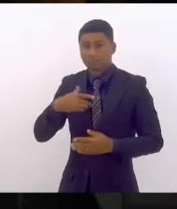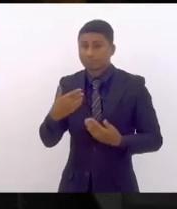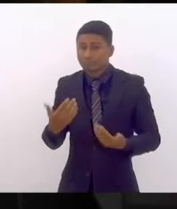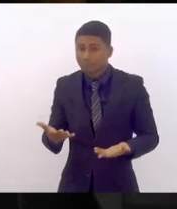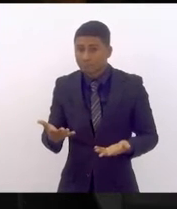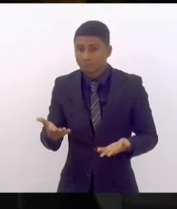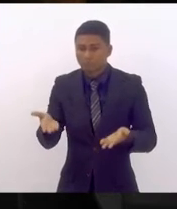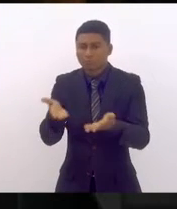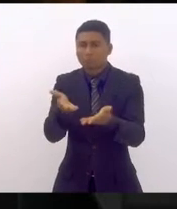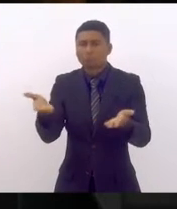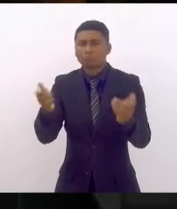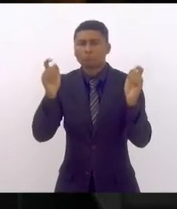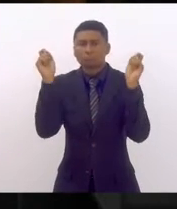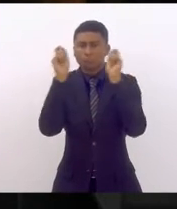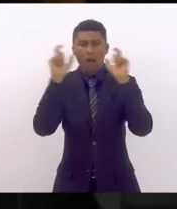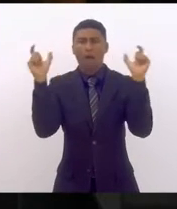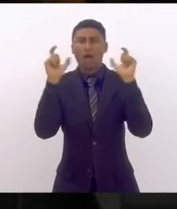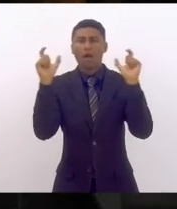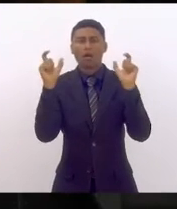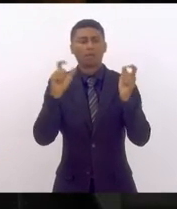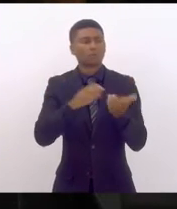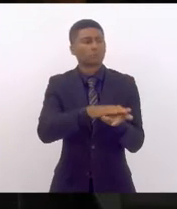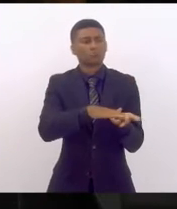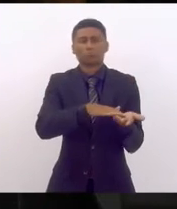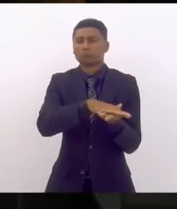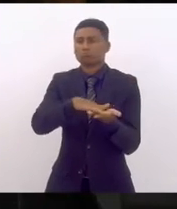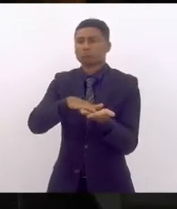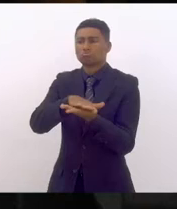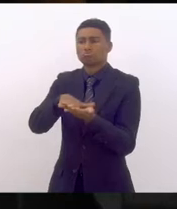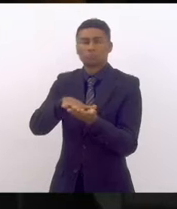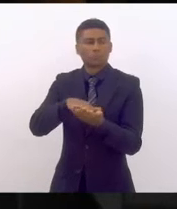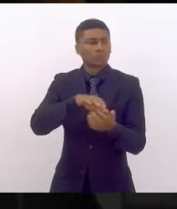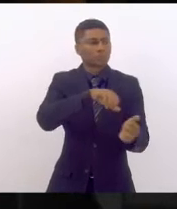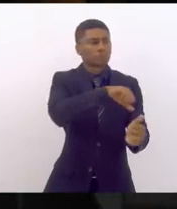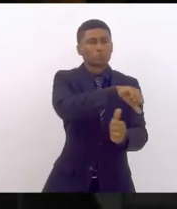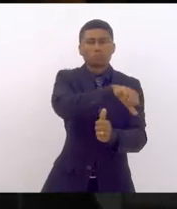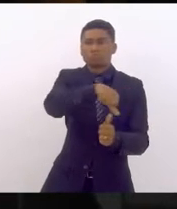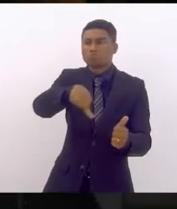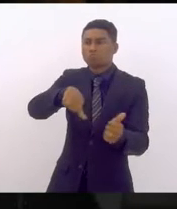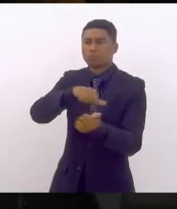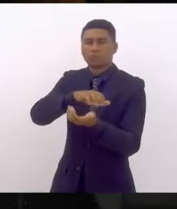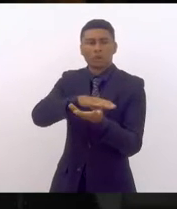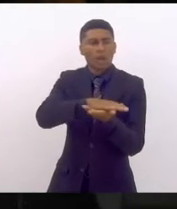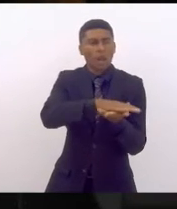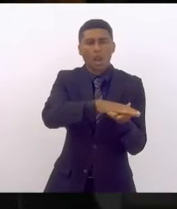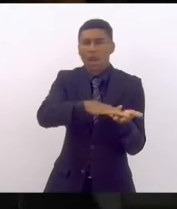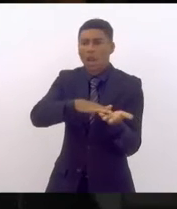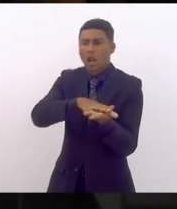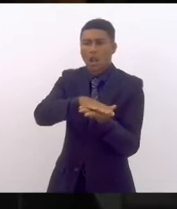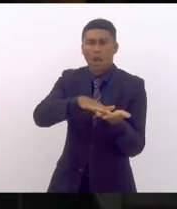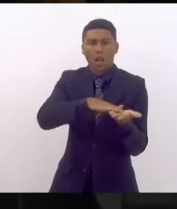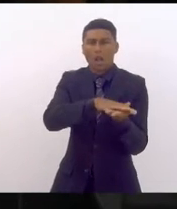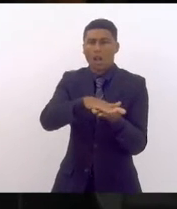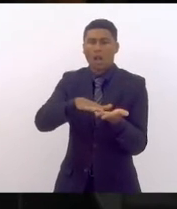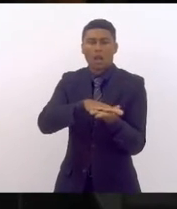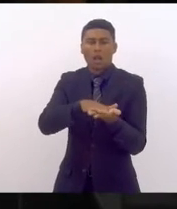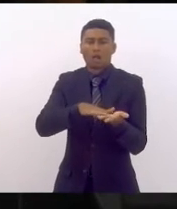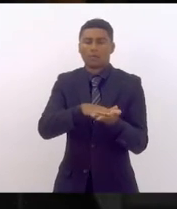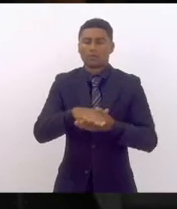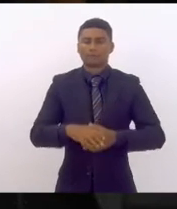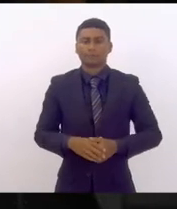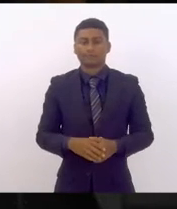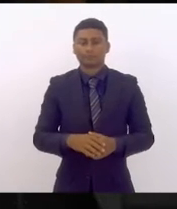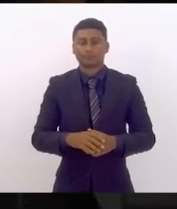nada muda a gente fica nessa terno e esperança eu trouxe